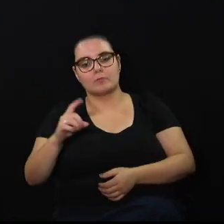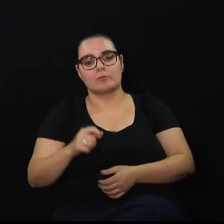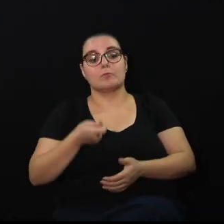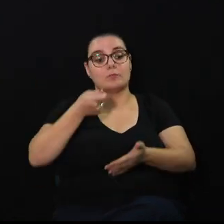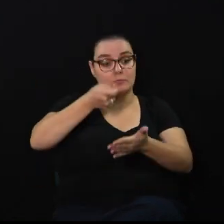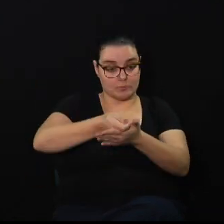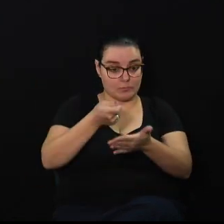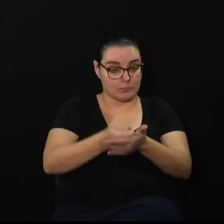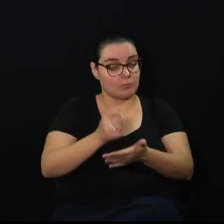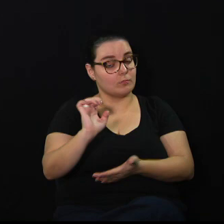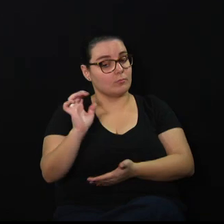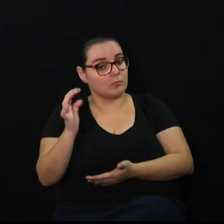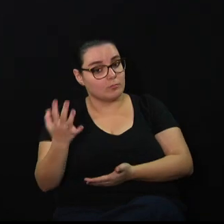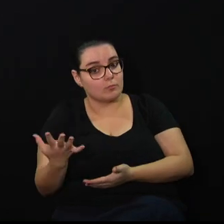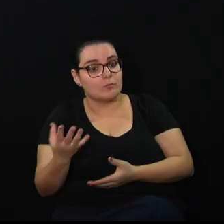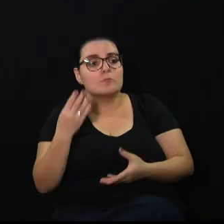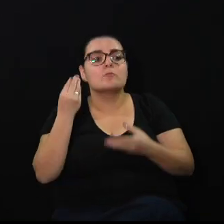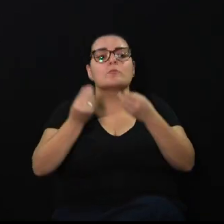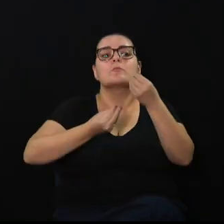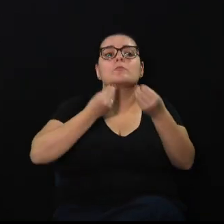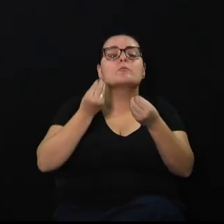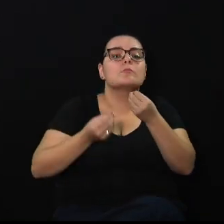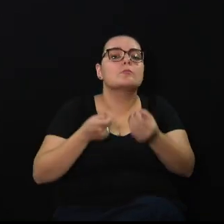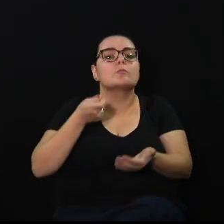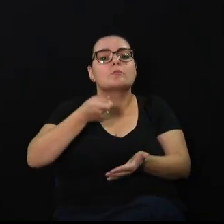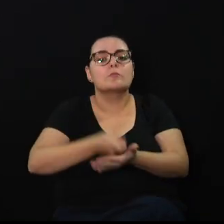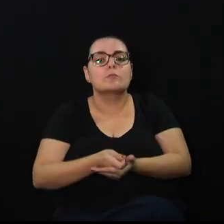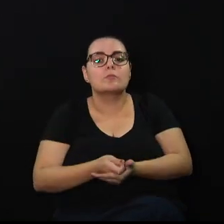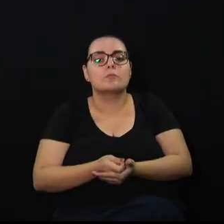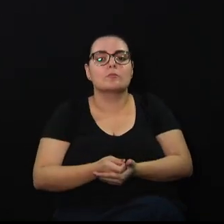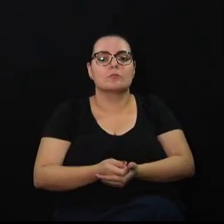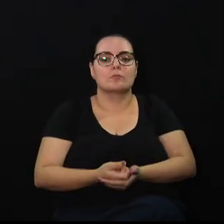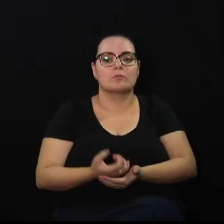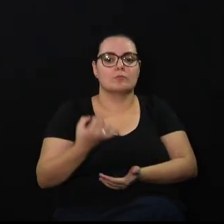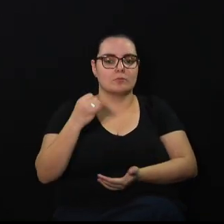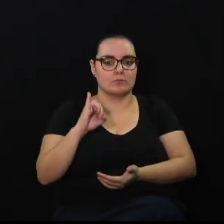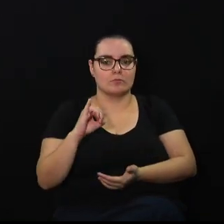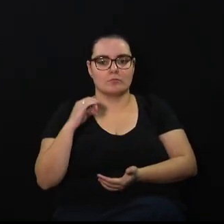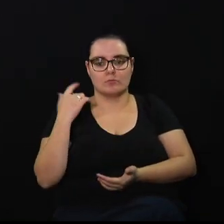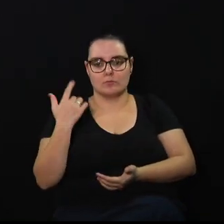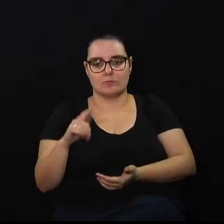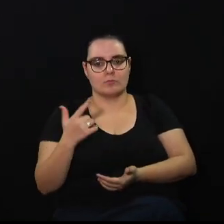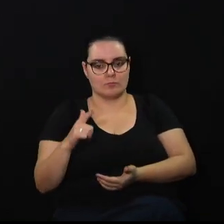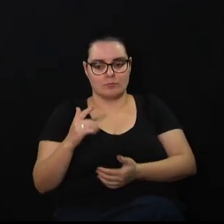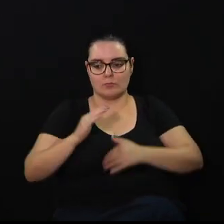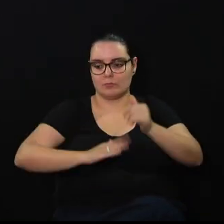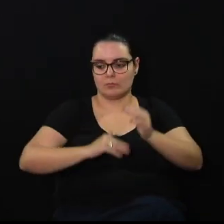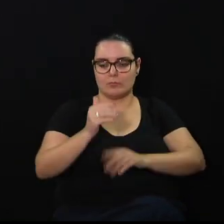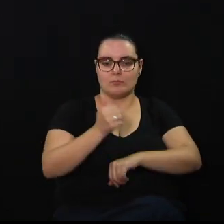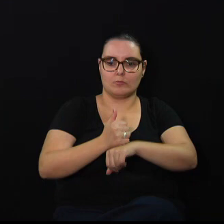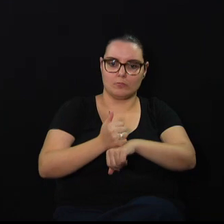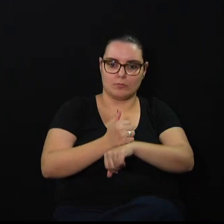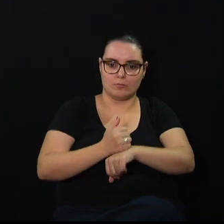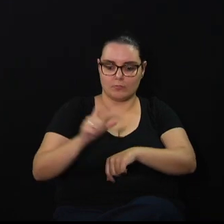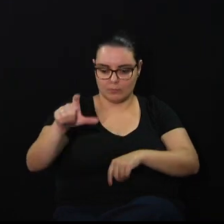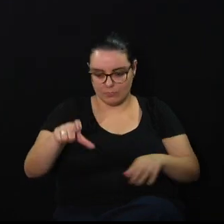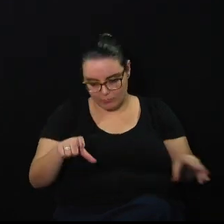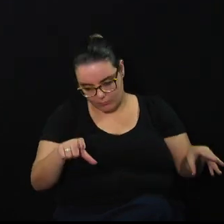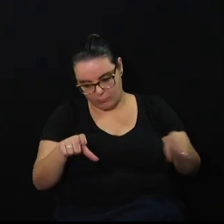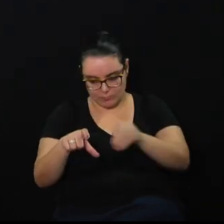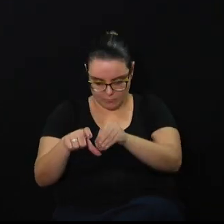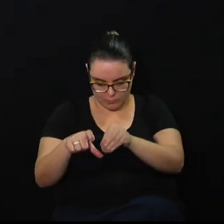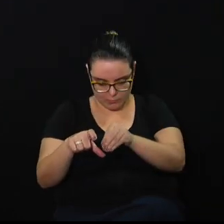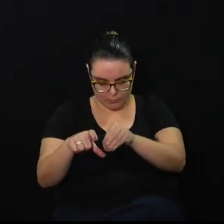e que o como essa decisão tem que ser cumprida se não tem profissionais credenciados para atender